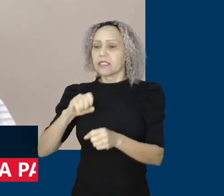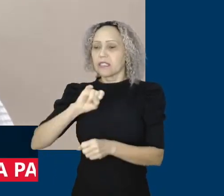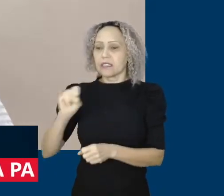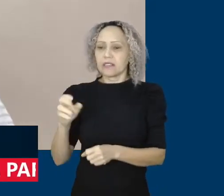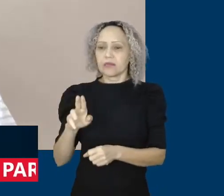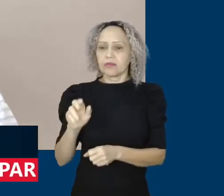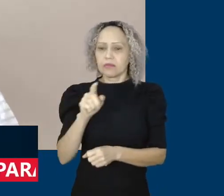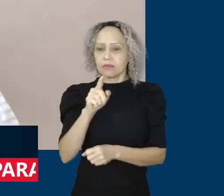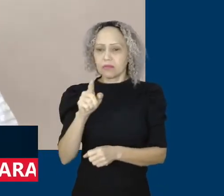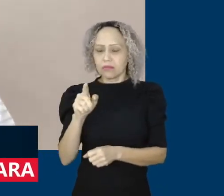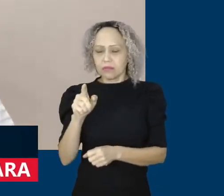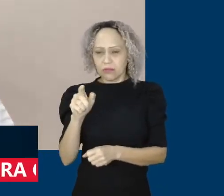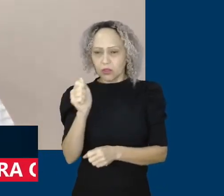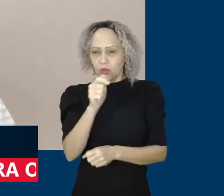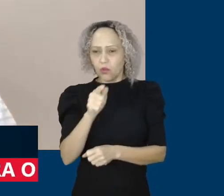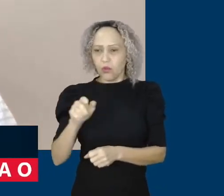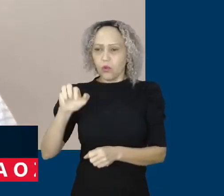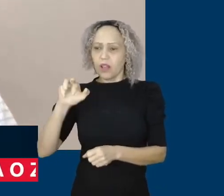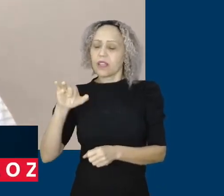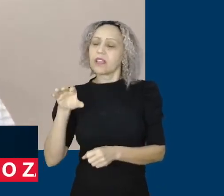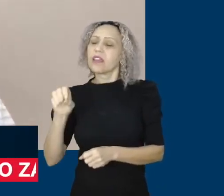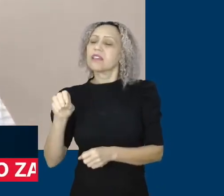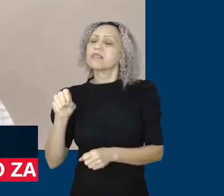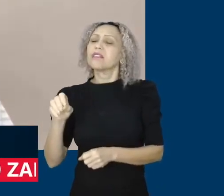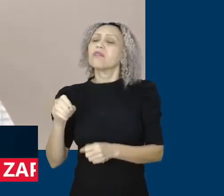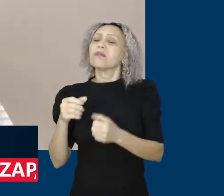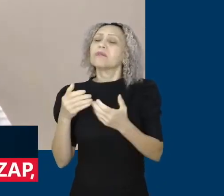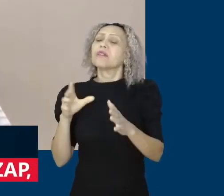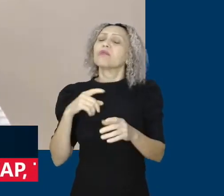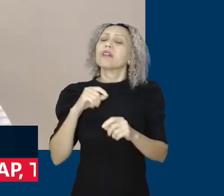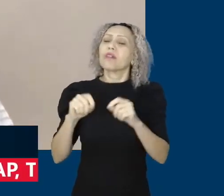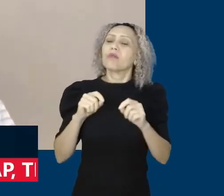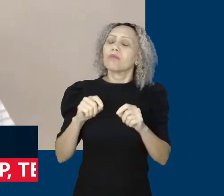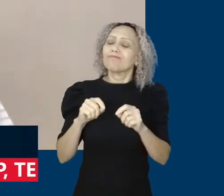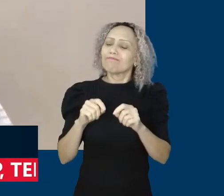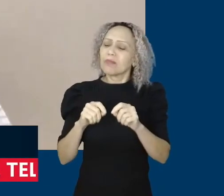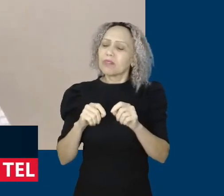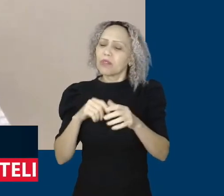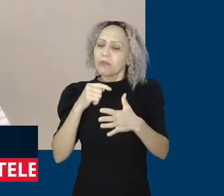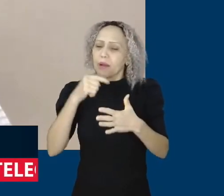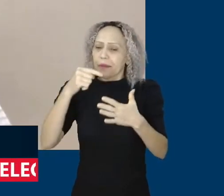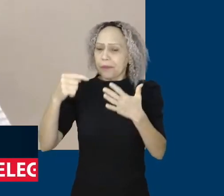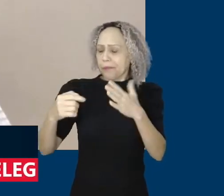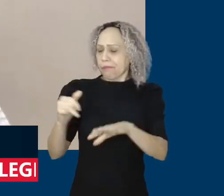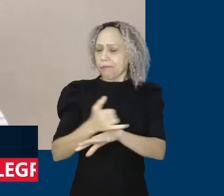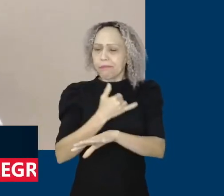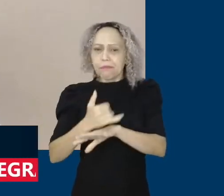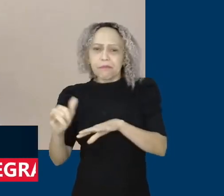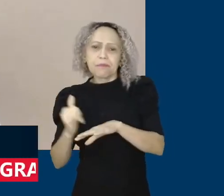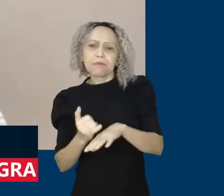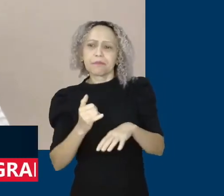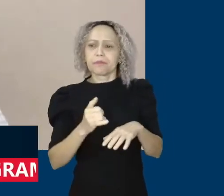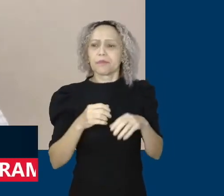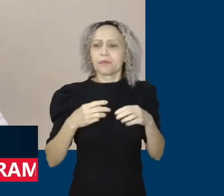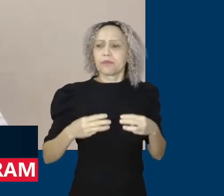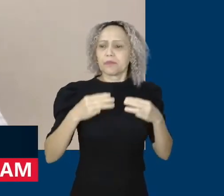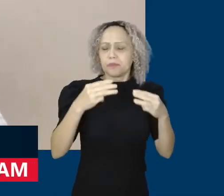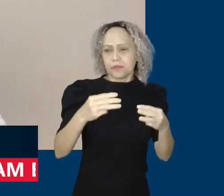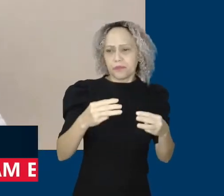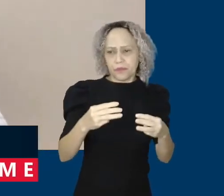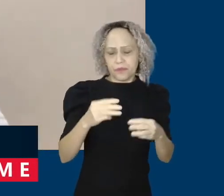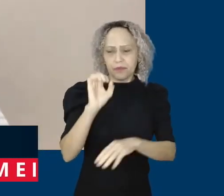Meio Ambiente. Será lançado também uma série de ações, iniciativas por parte do Ministério do Meio Ambiente, da